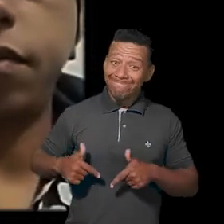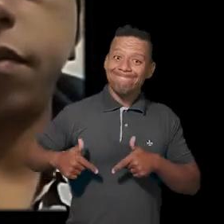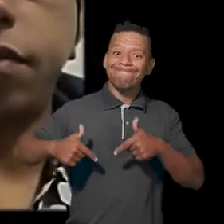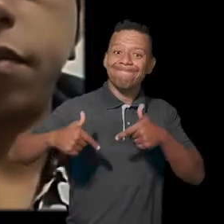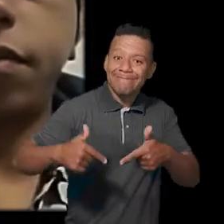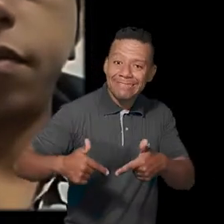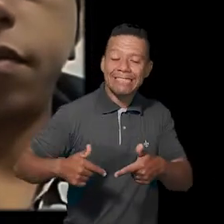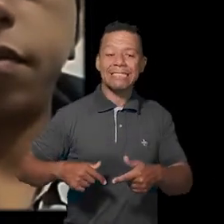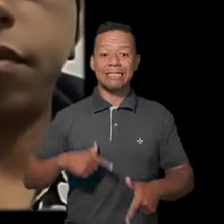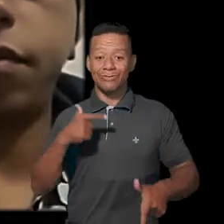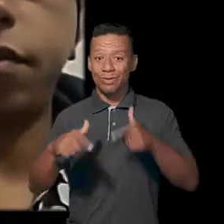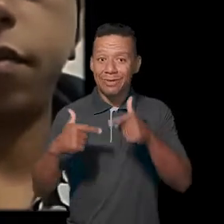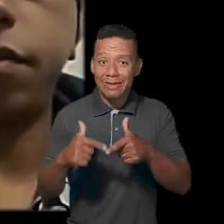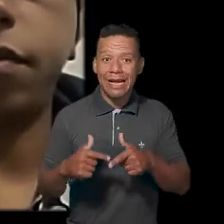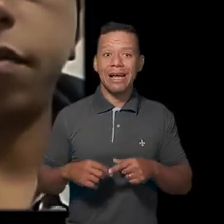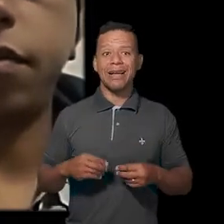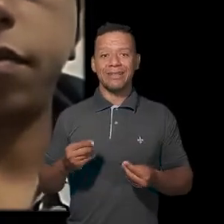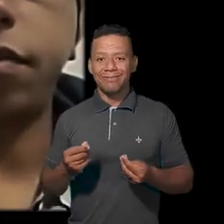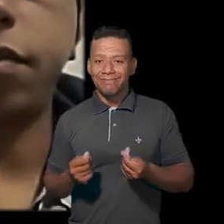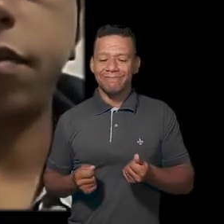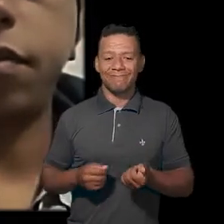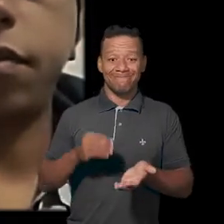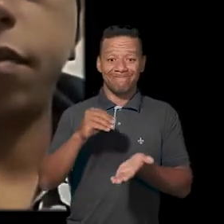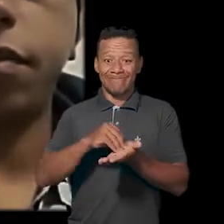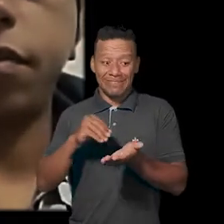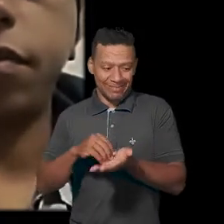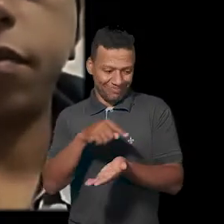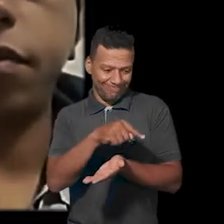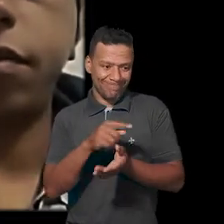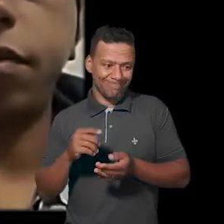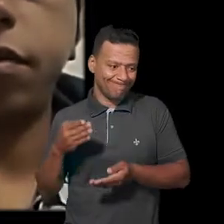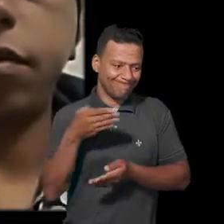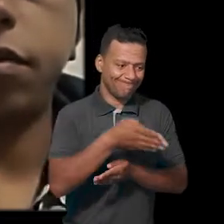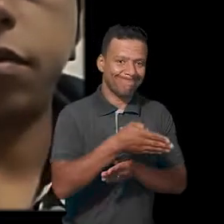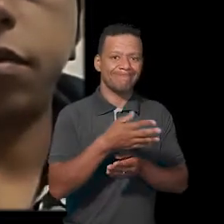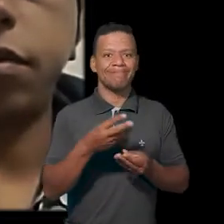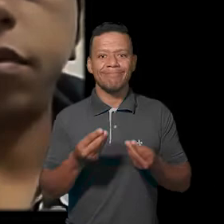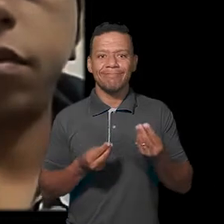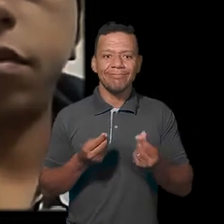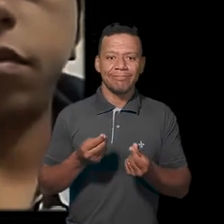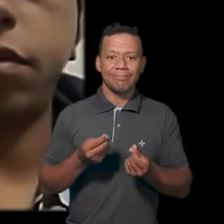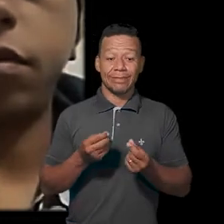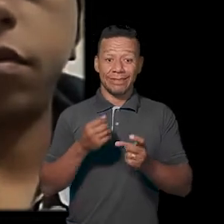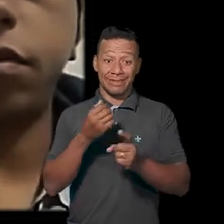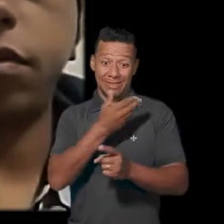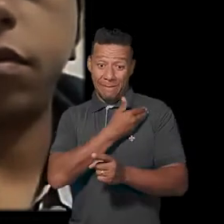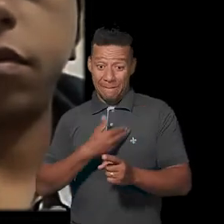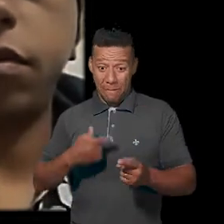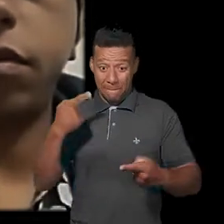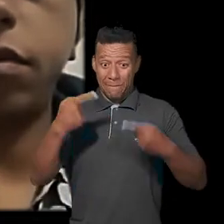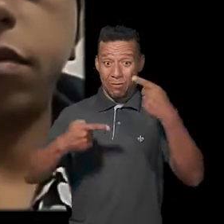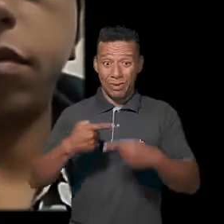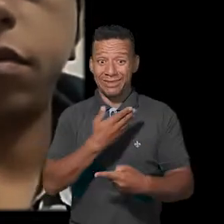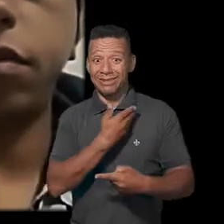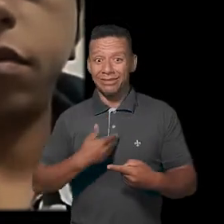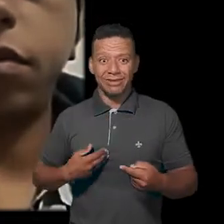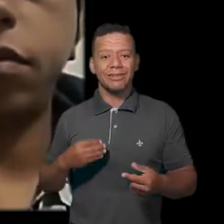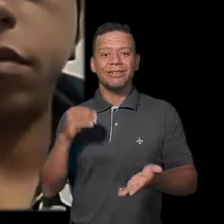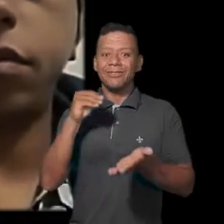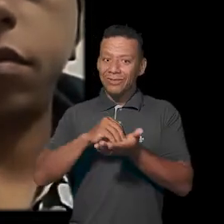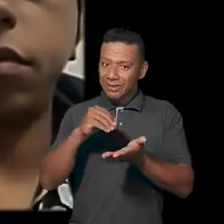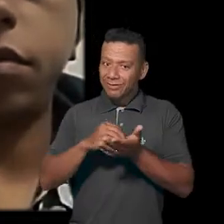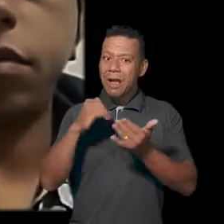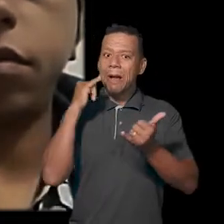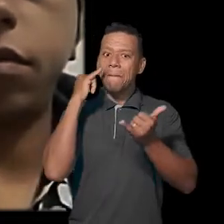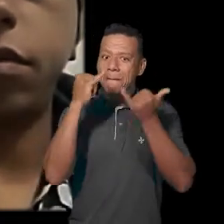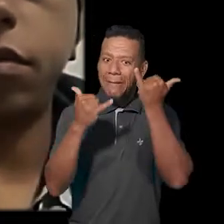nosso trampo, não tá tão presente no Cajuve, não tá tão presente nas políticas públicas, isso também faz